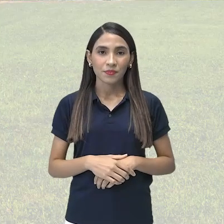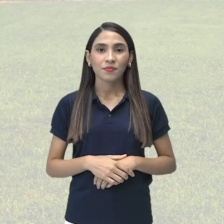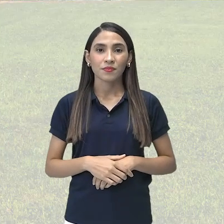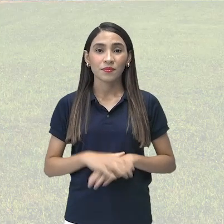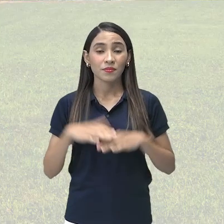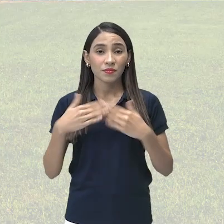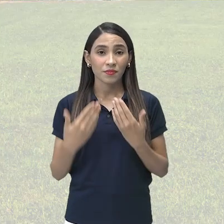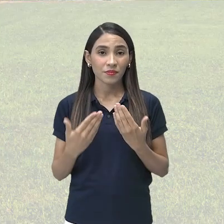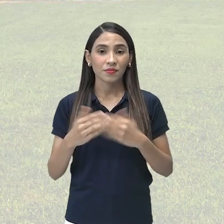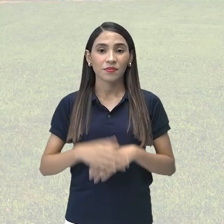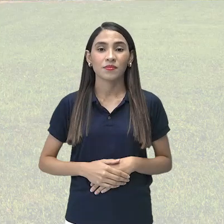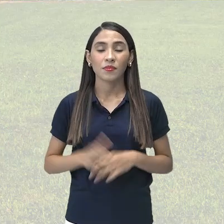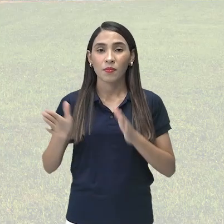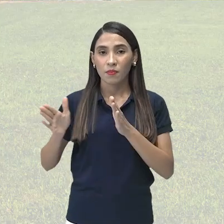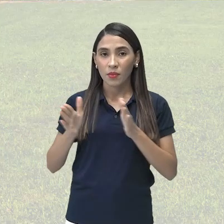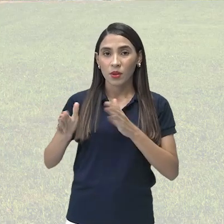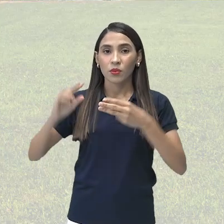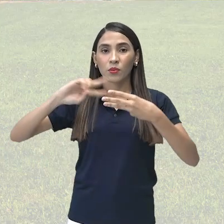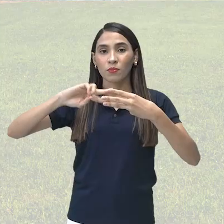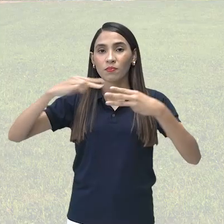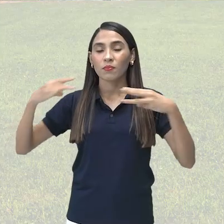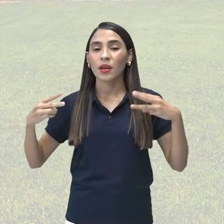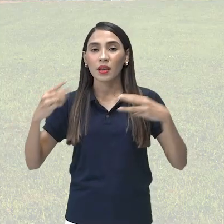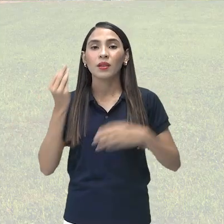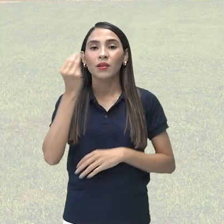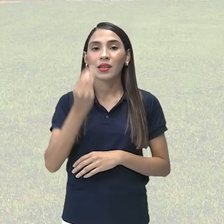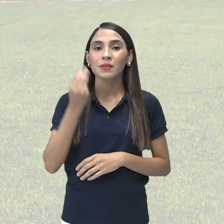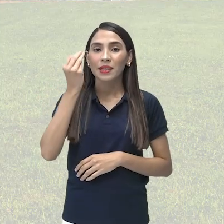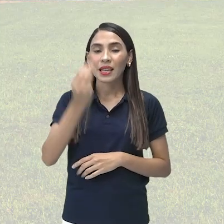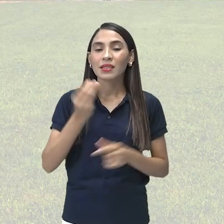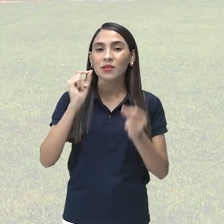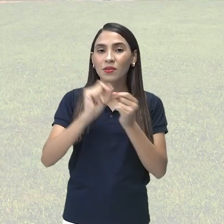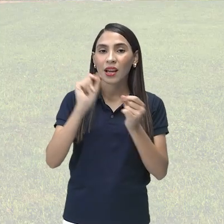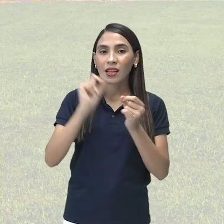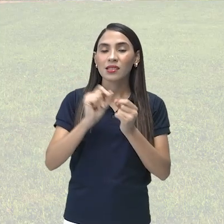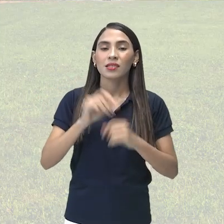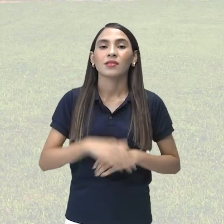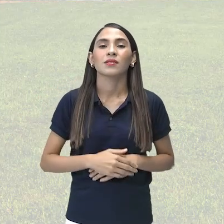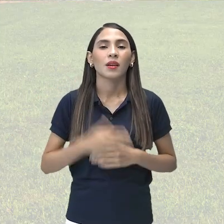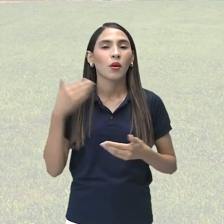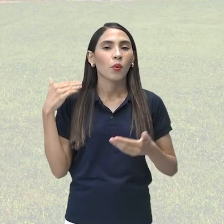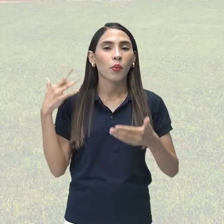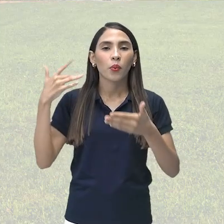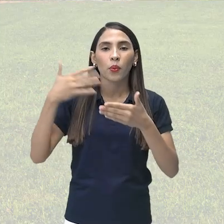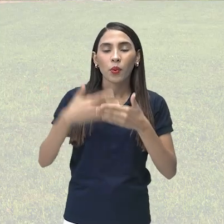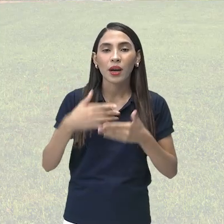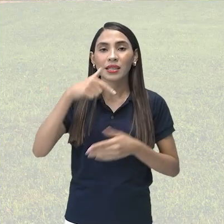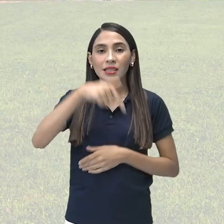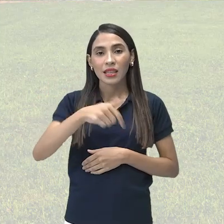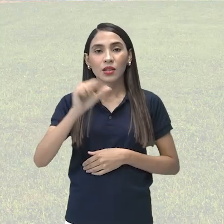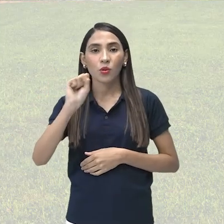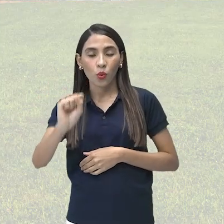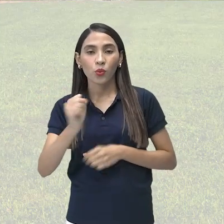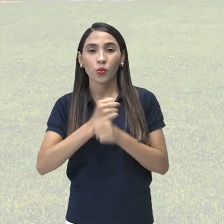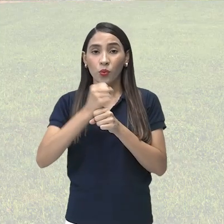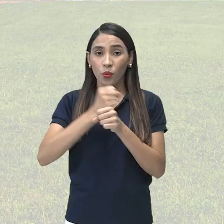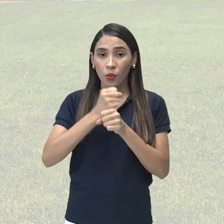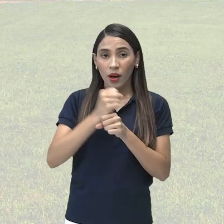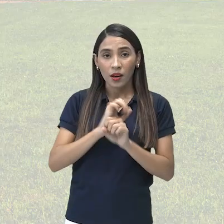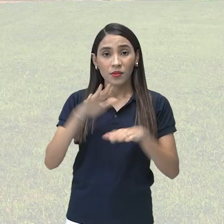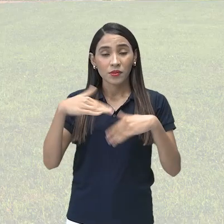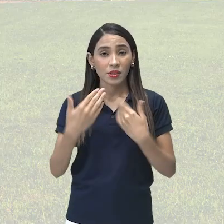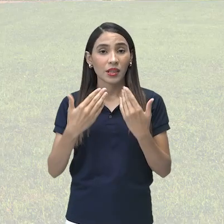1863. Ou seja, Gregor Mendel, ele realizou esses experimentos ao longo aí de 7, 8 anos. Então, os